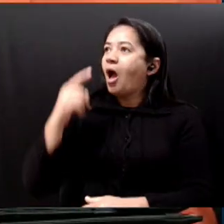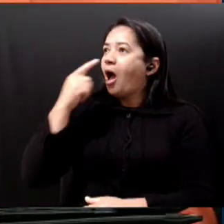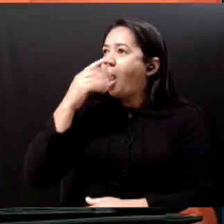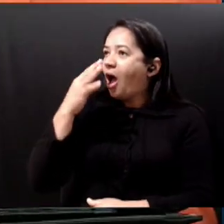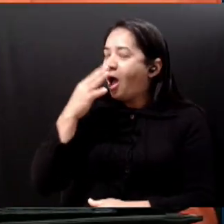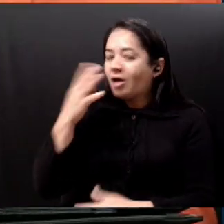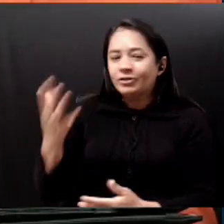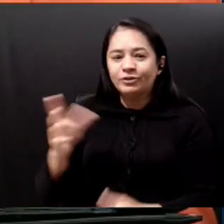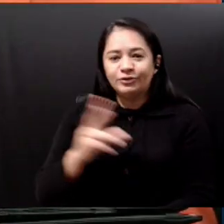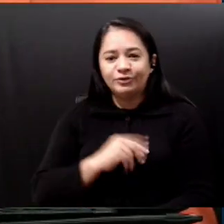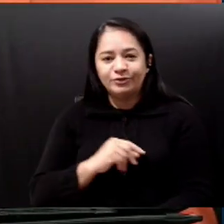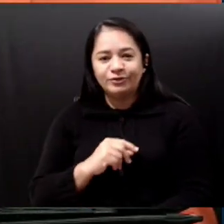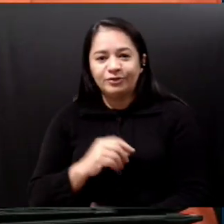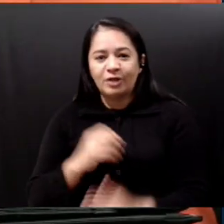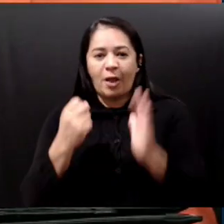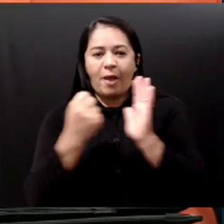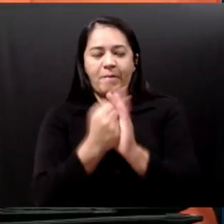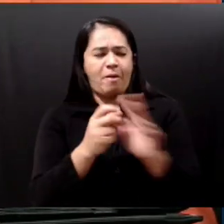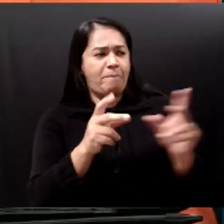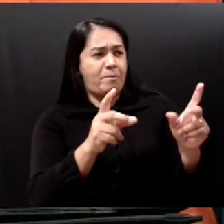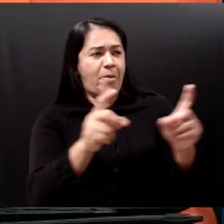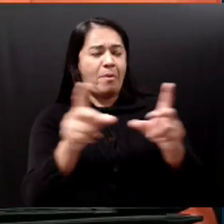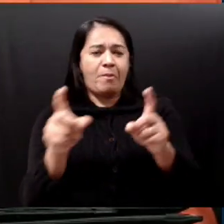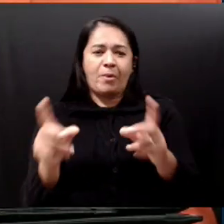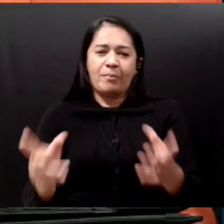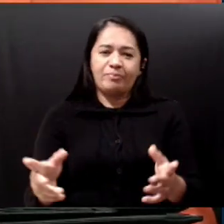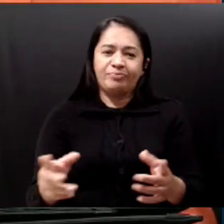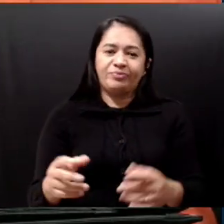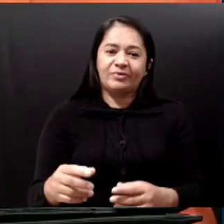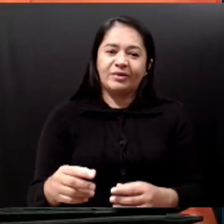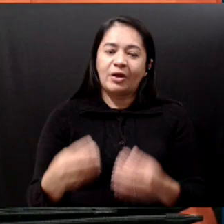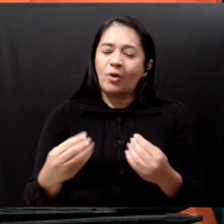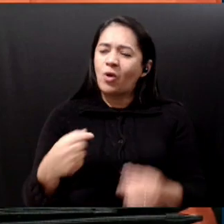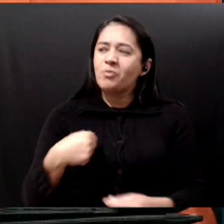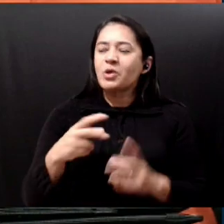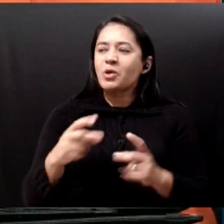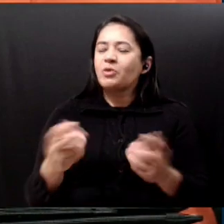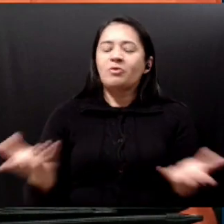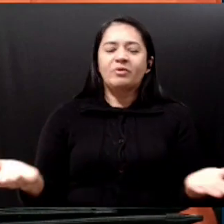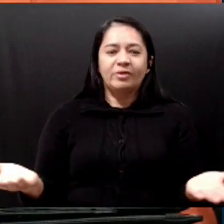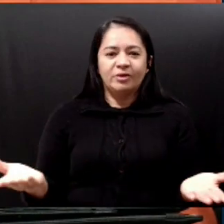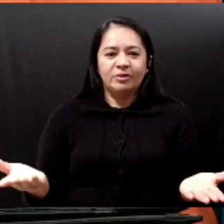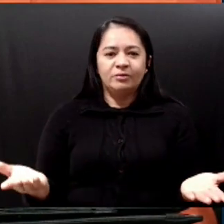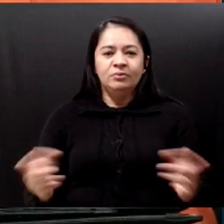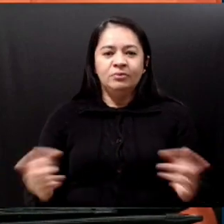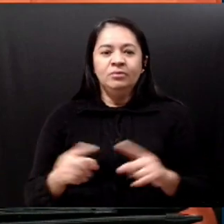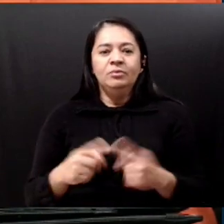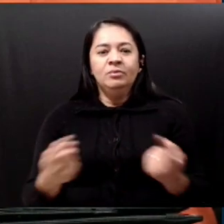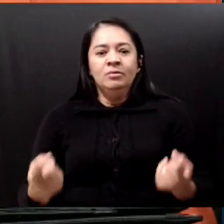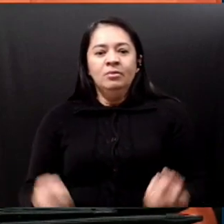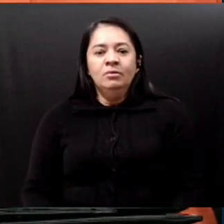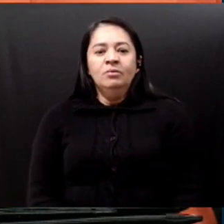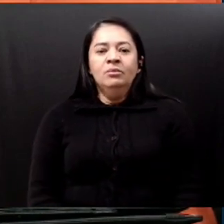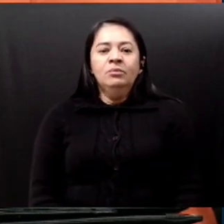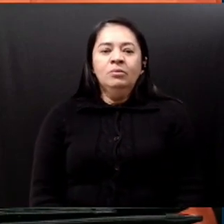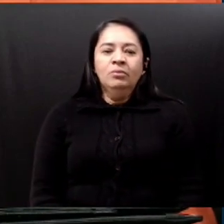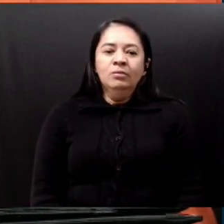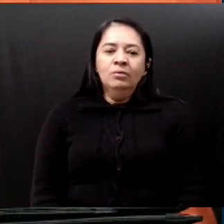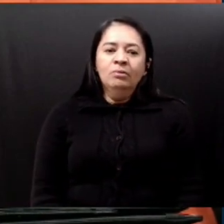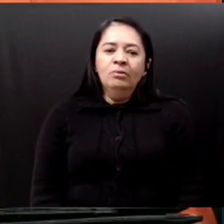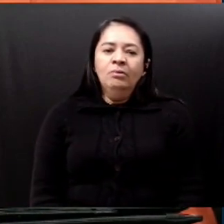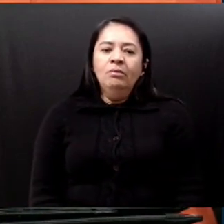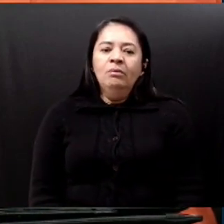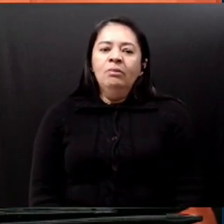vendem muito, então, pô, como Exato. assim eu não vou vender? Mas, tem um Eu grande eu trabalho com digital, né?